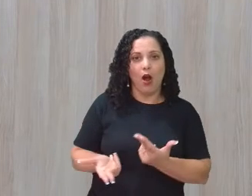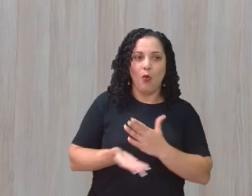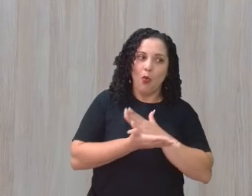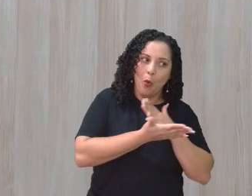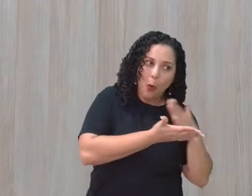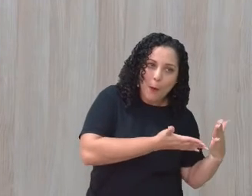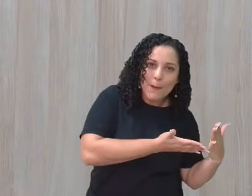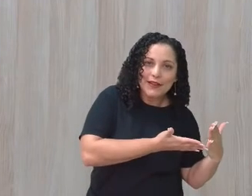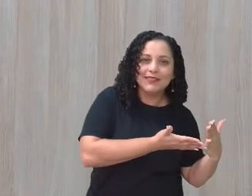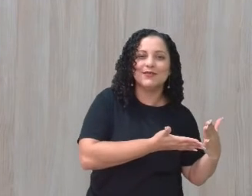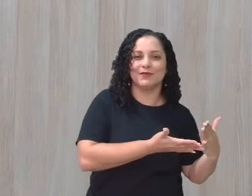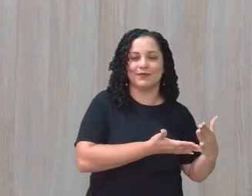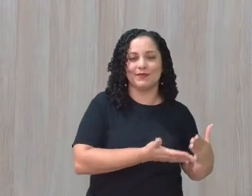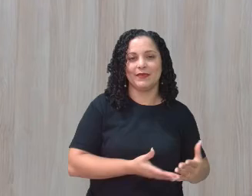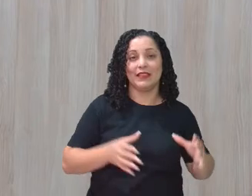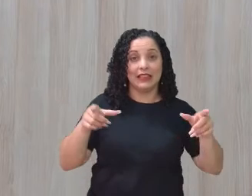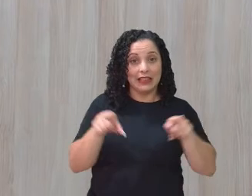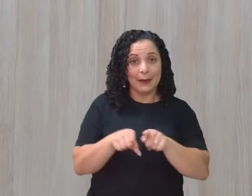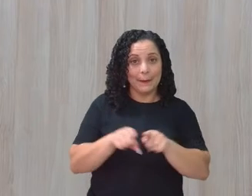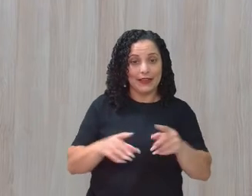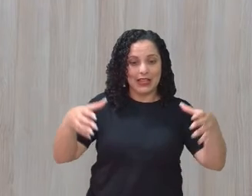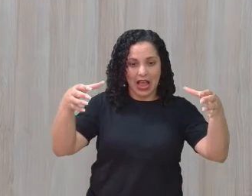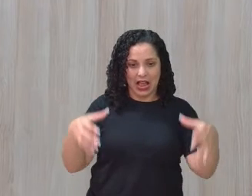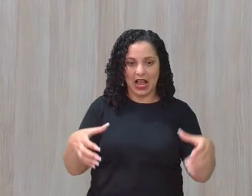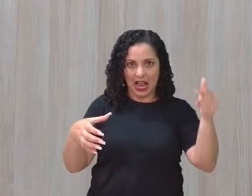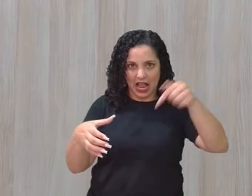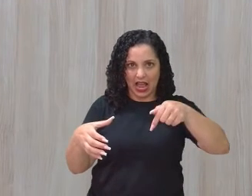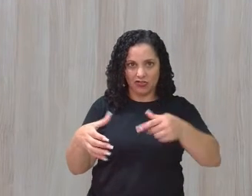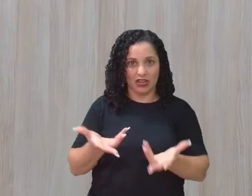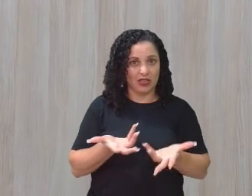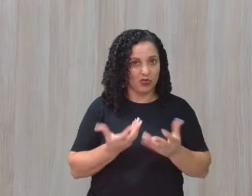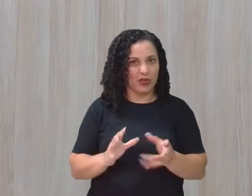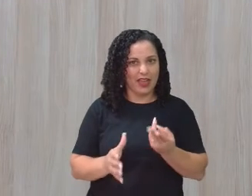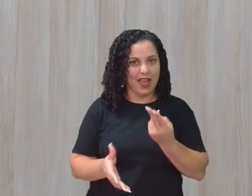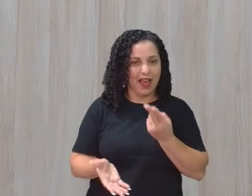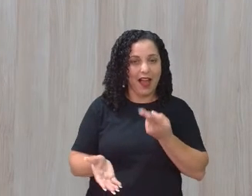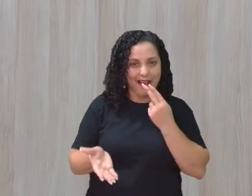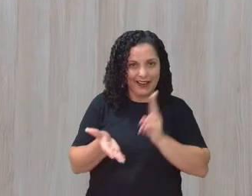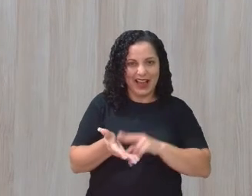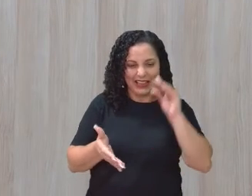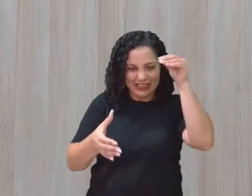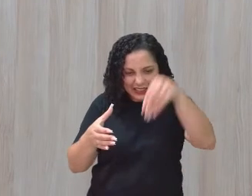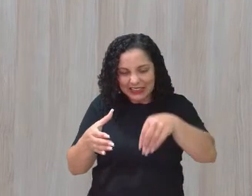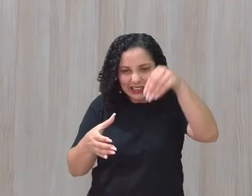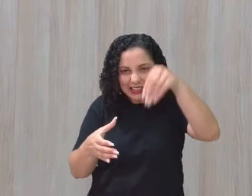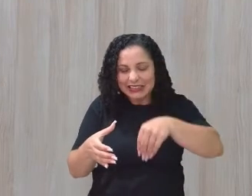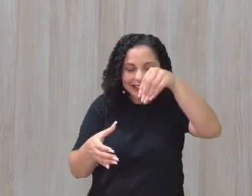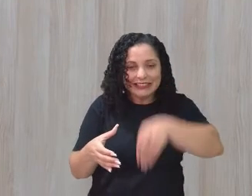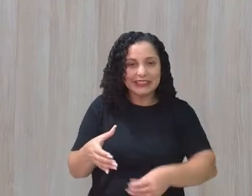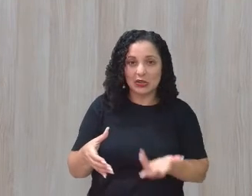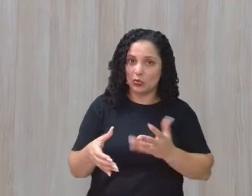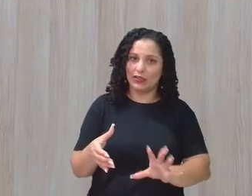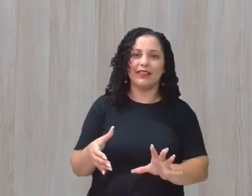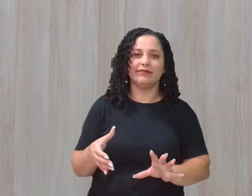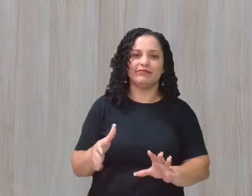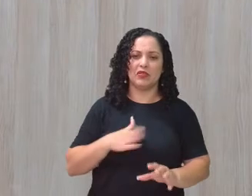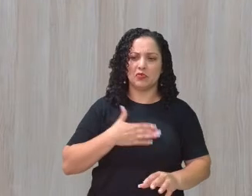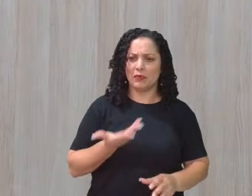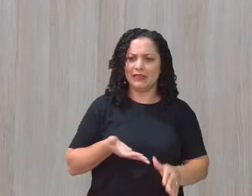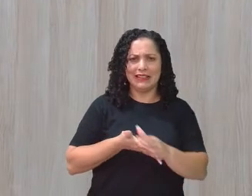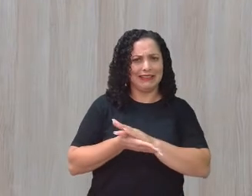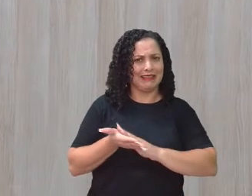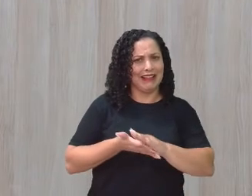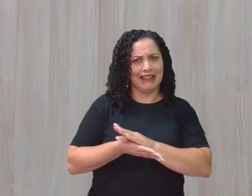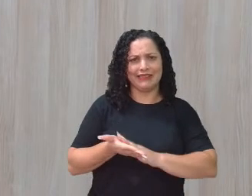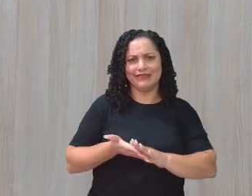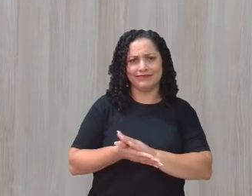o fato de que a caixa de correio continua não aceitando a encomenda também não assusta ninguém, não surpreende ninguém.